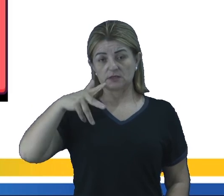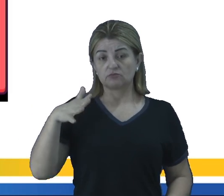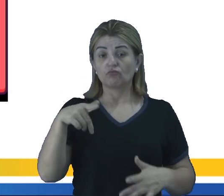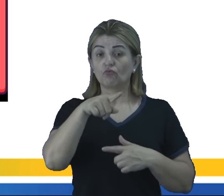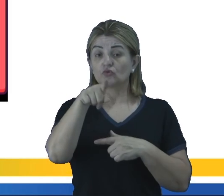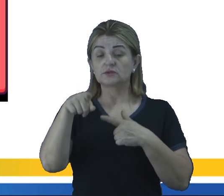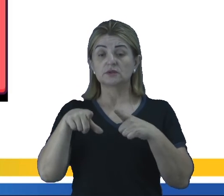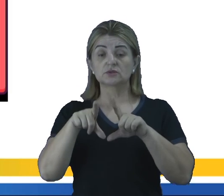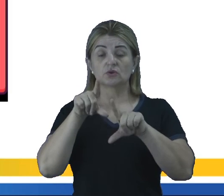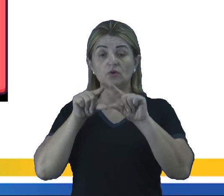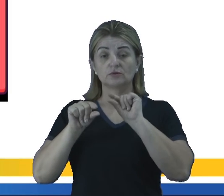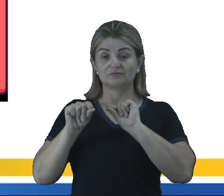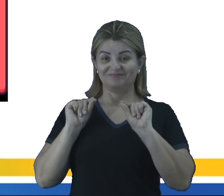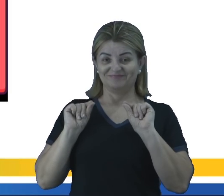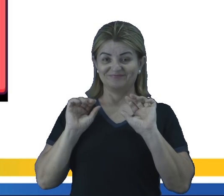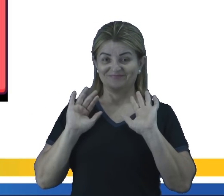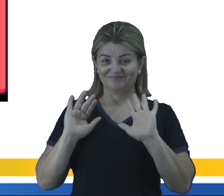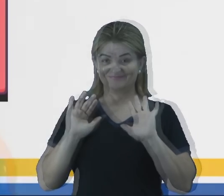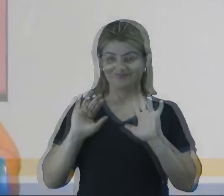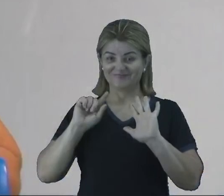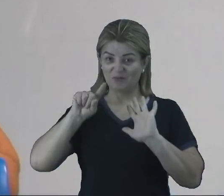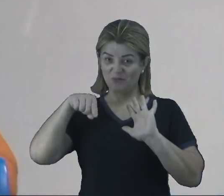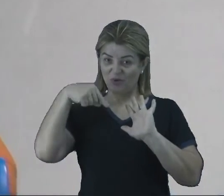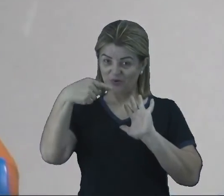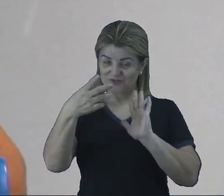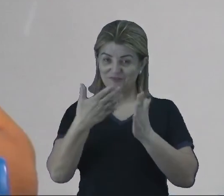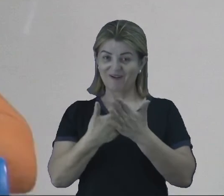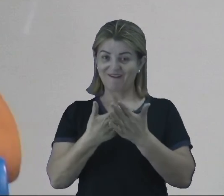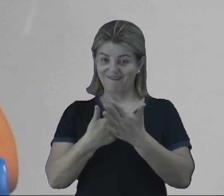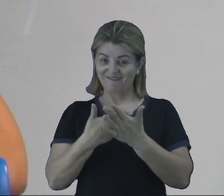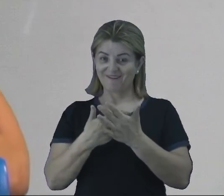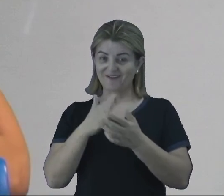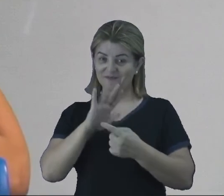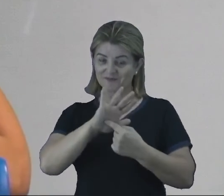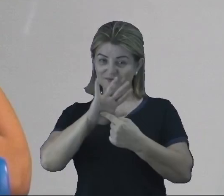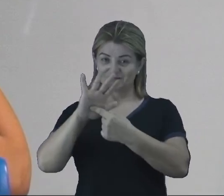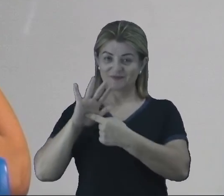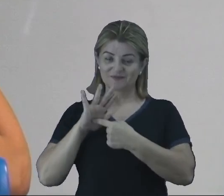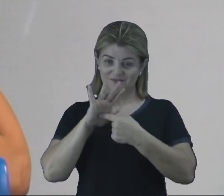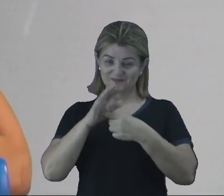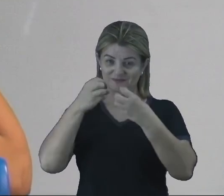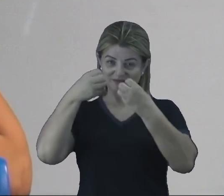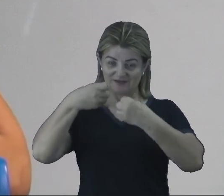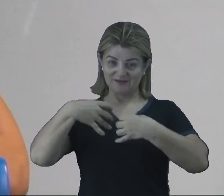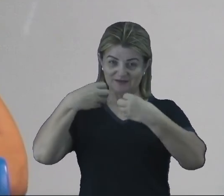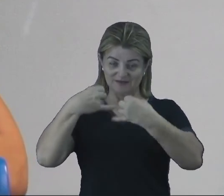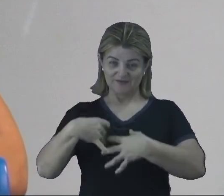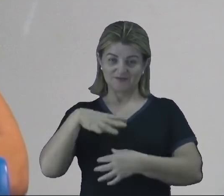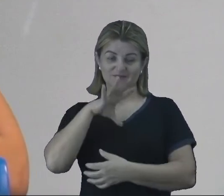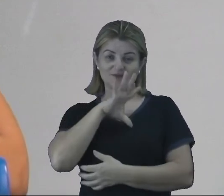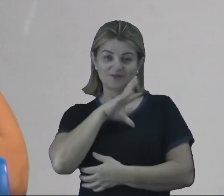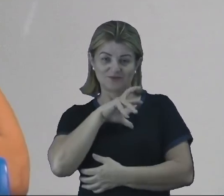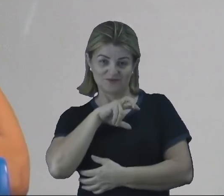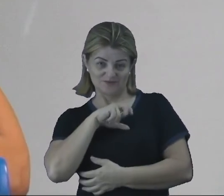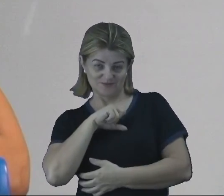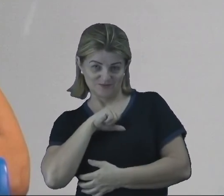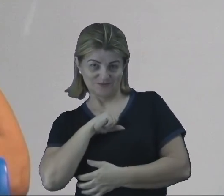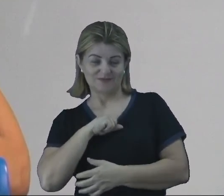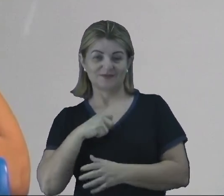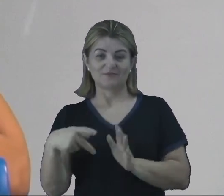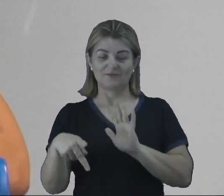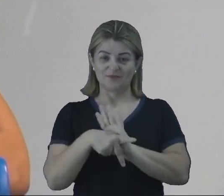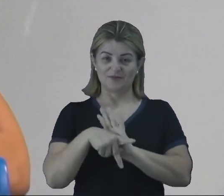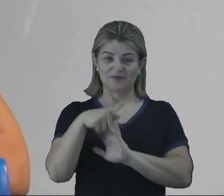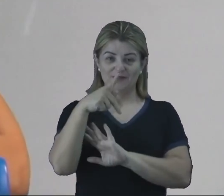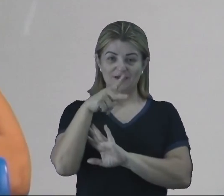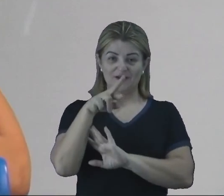eterna, amiga morte vem, tu és o temor. És o termo de dois fantasmas que a existência formam, dessa